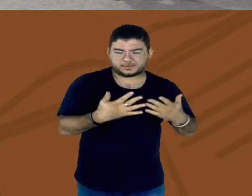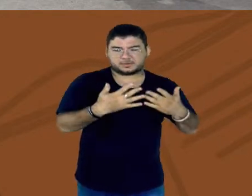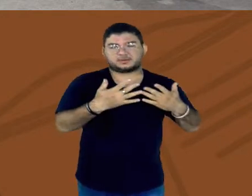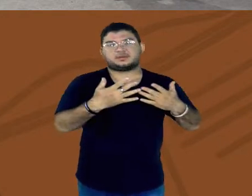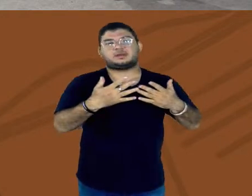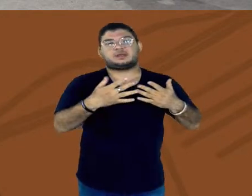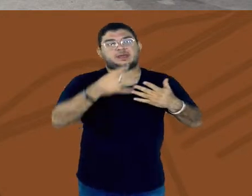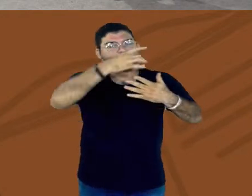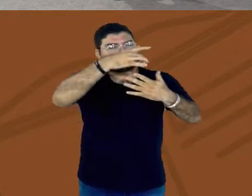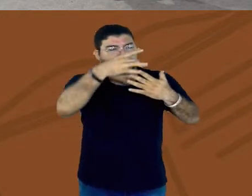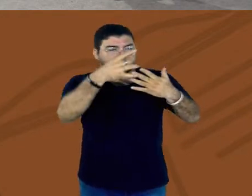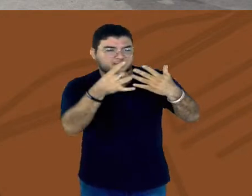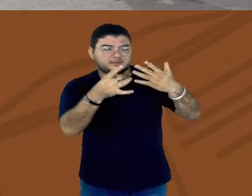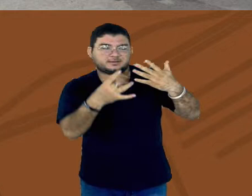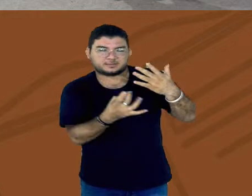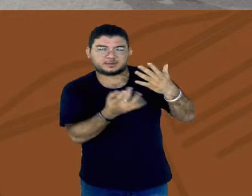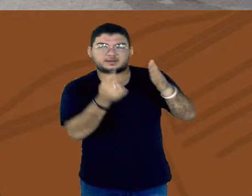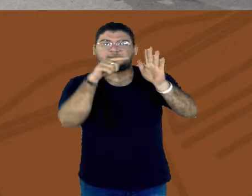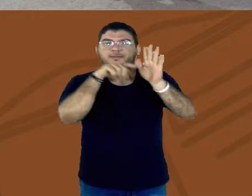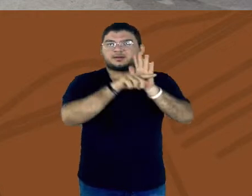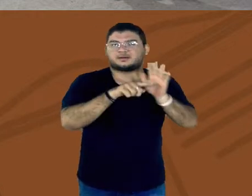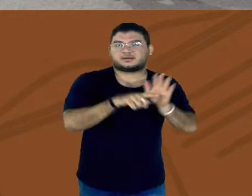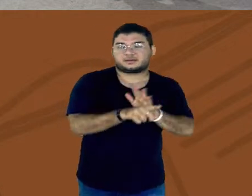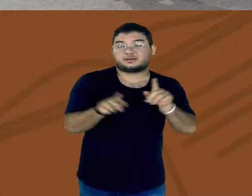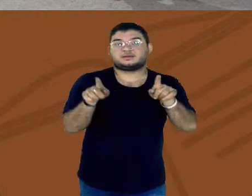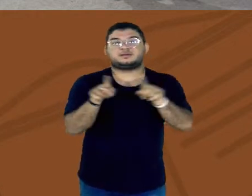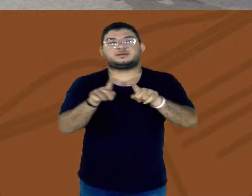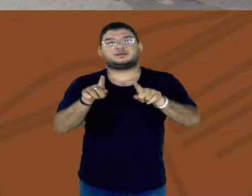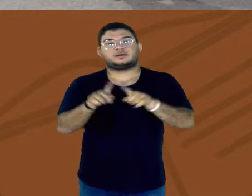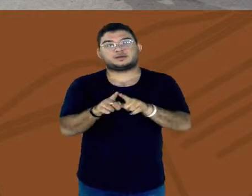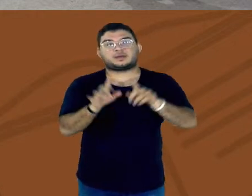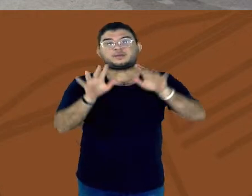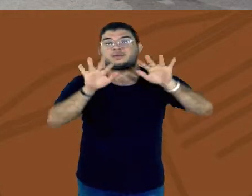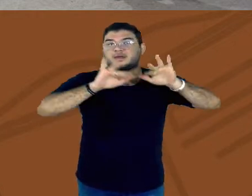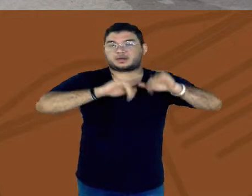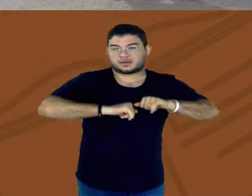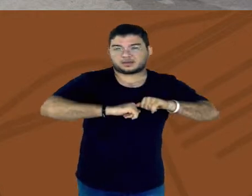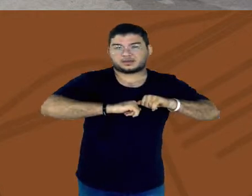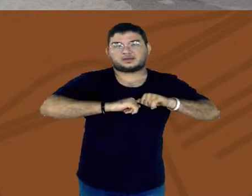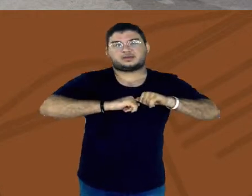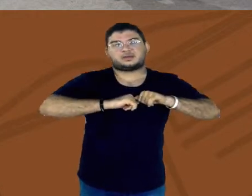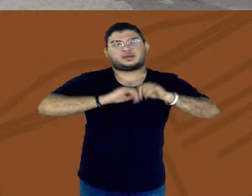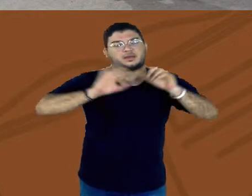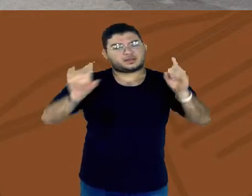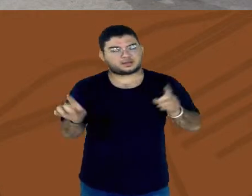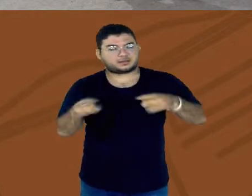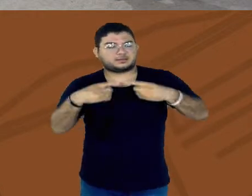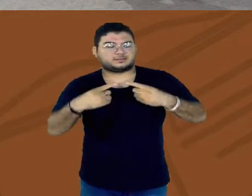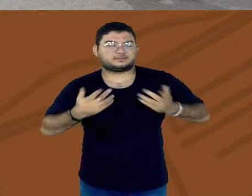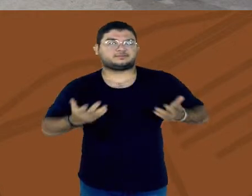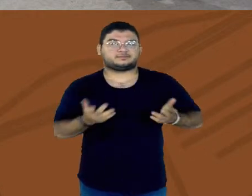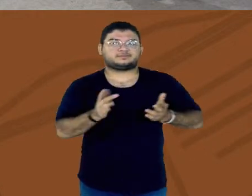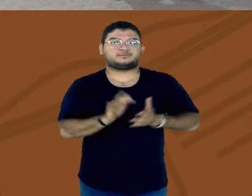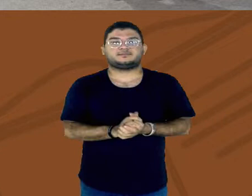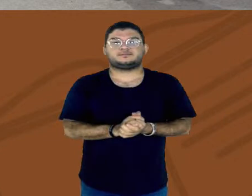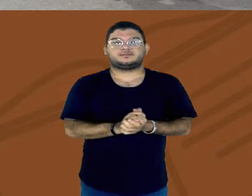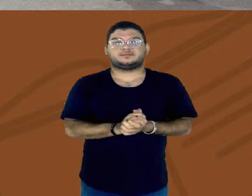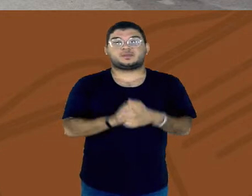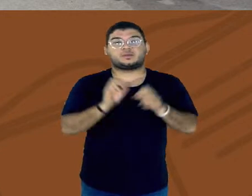cada alternativa da questão e estarei concluindo com um breve desafio. Muito bem,